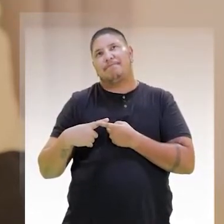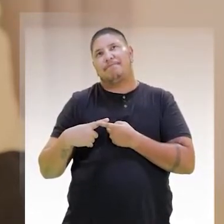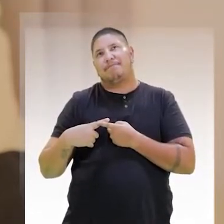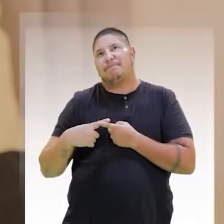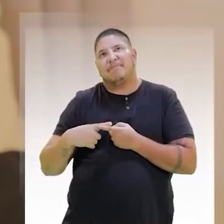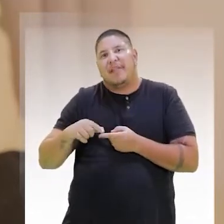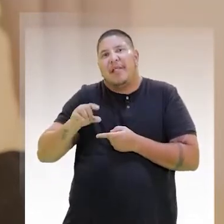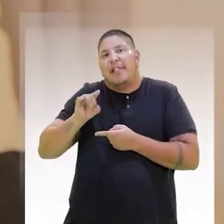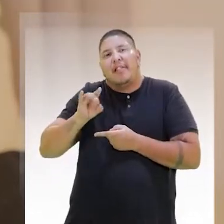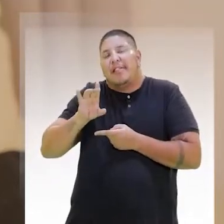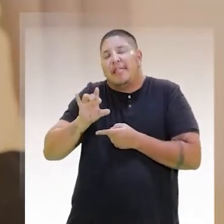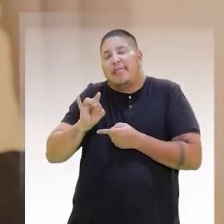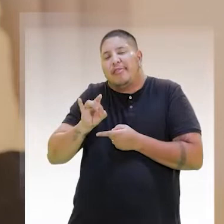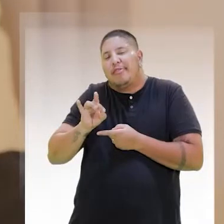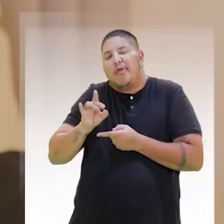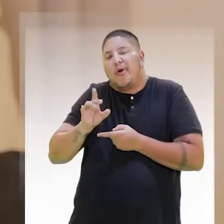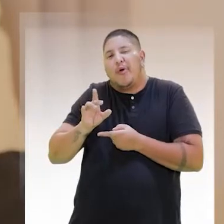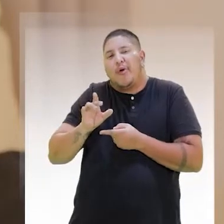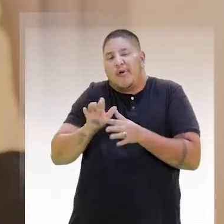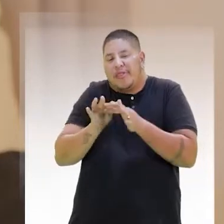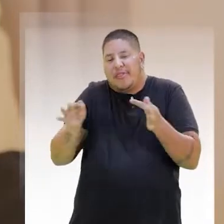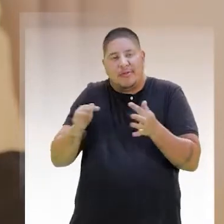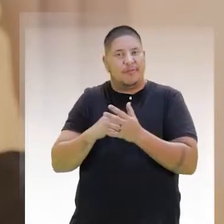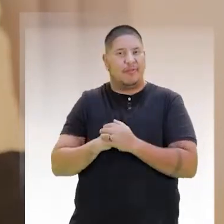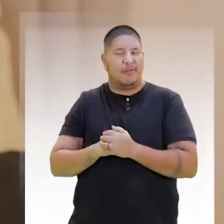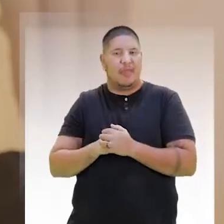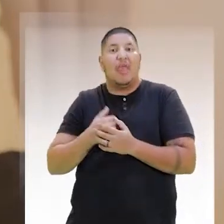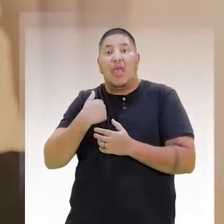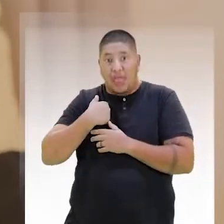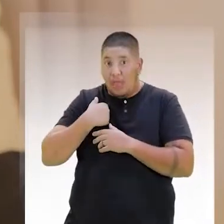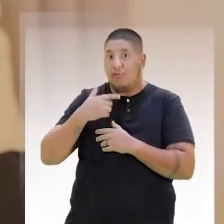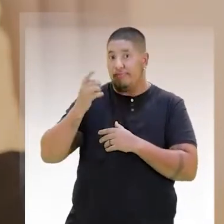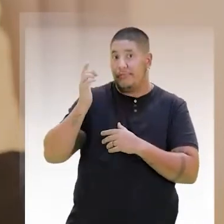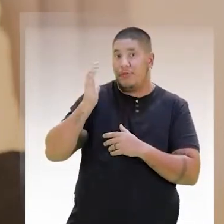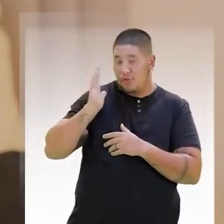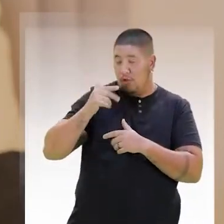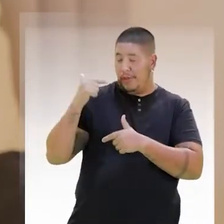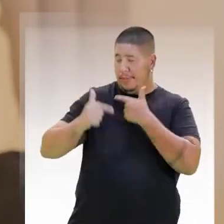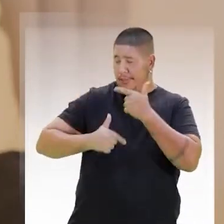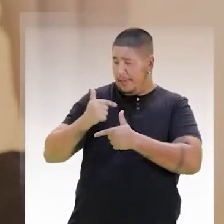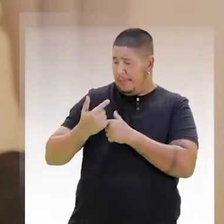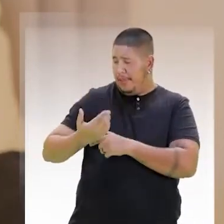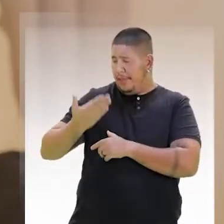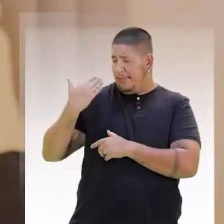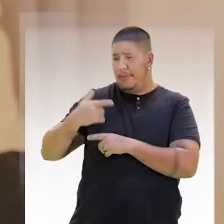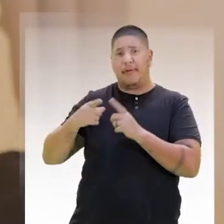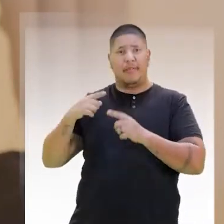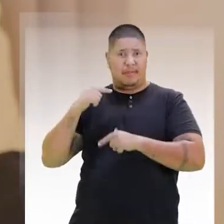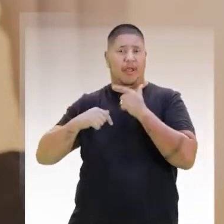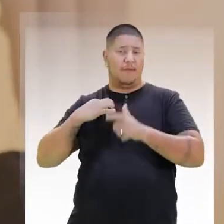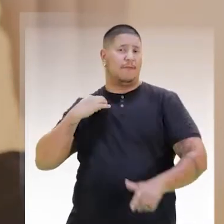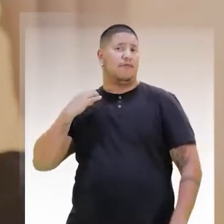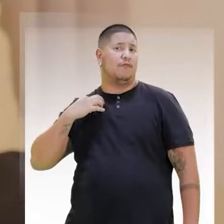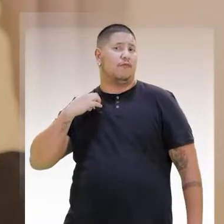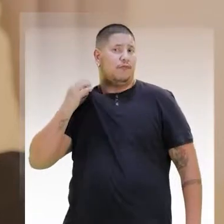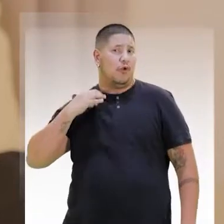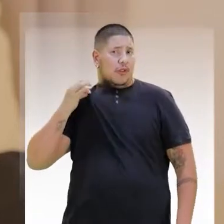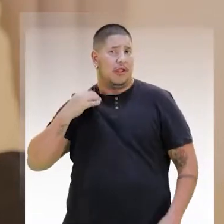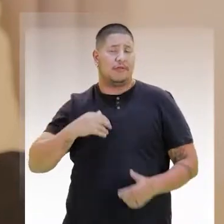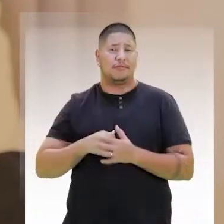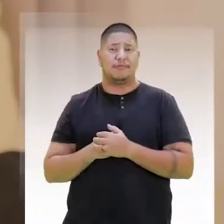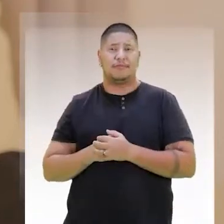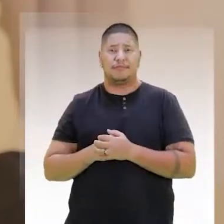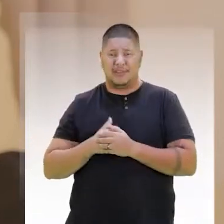não foi sempre assim, sabe? Eu geralmente assim, eu trabalhava, mas voluntariamente,